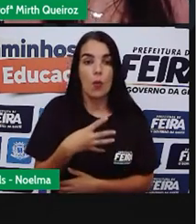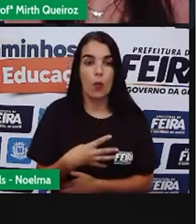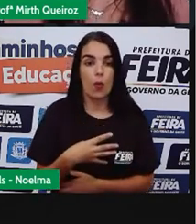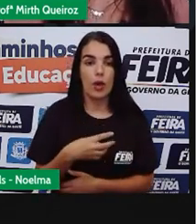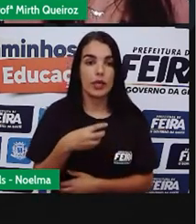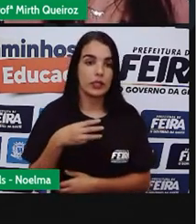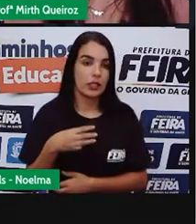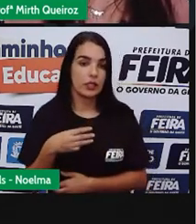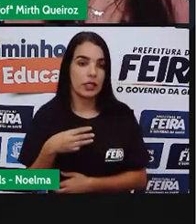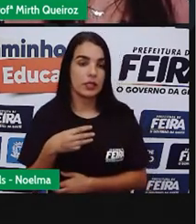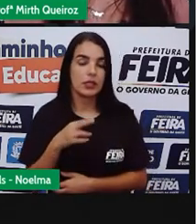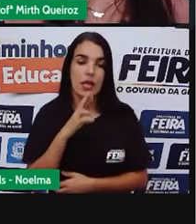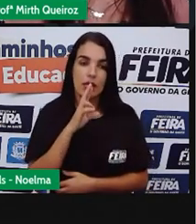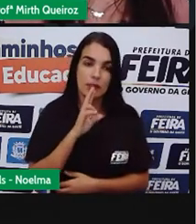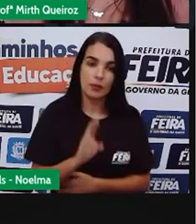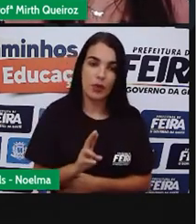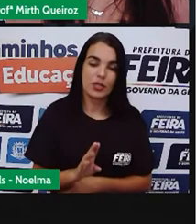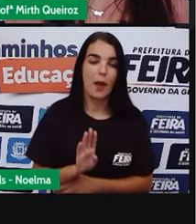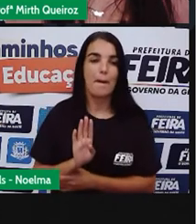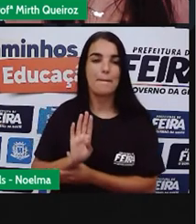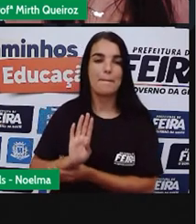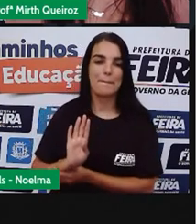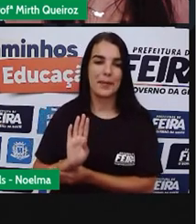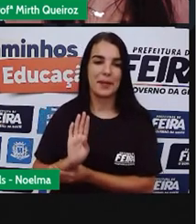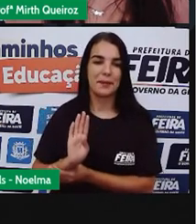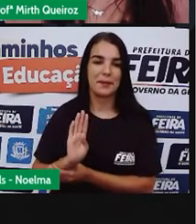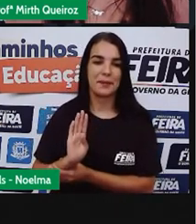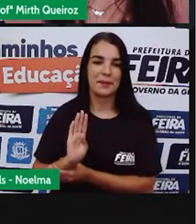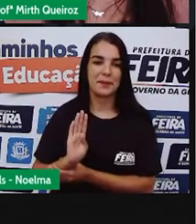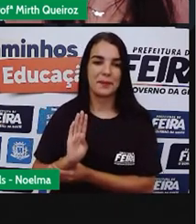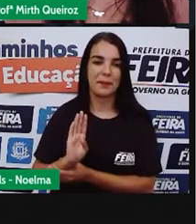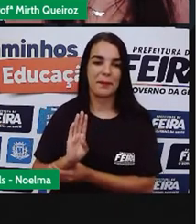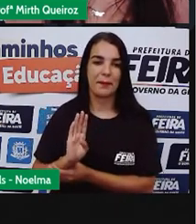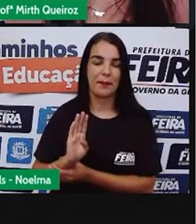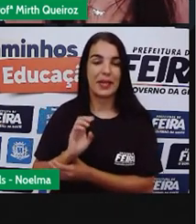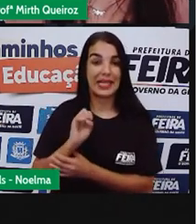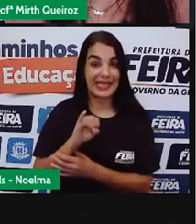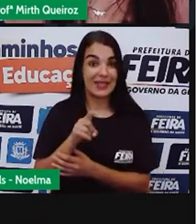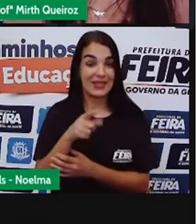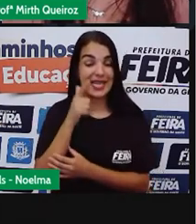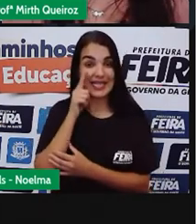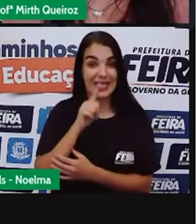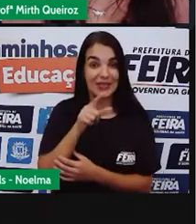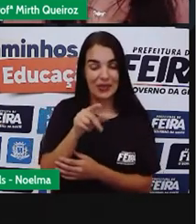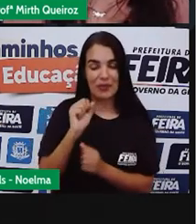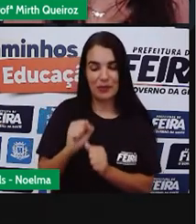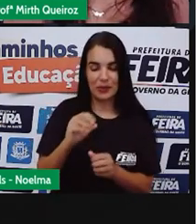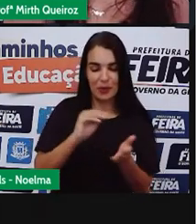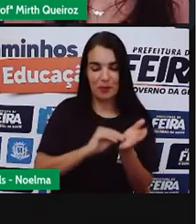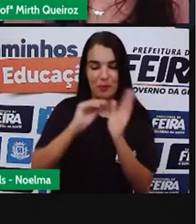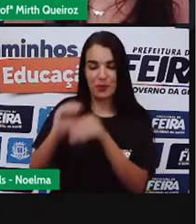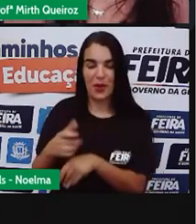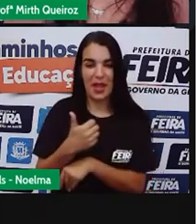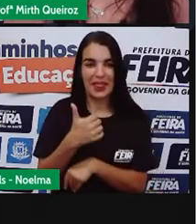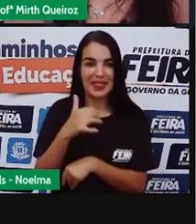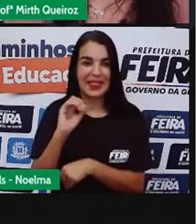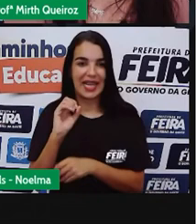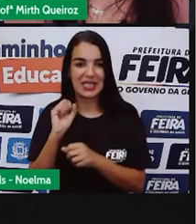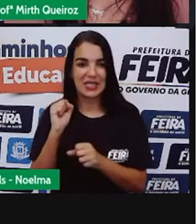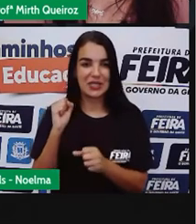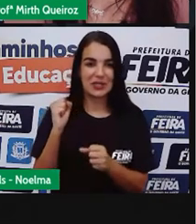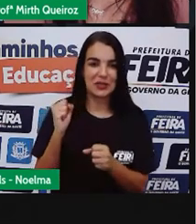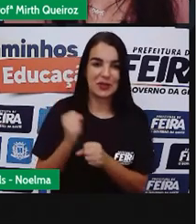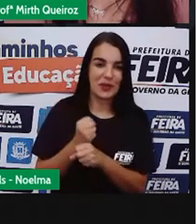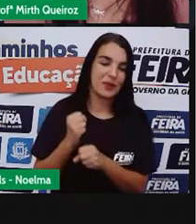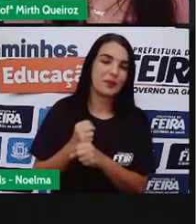43. Alternativa B, 43. Quem acertou aí, coloque aí mais 10 pontos. E